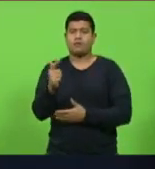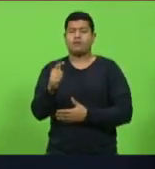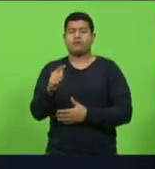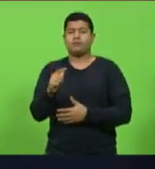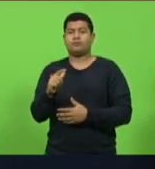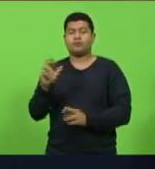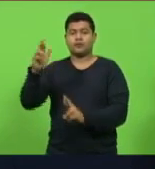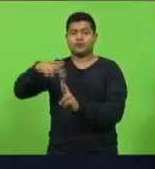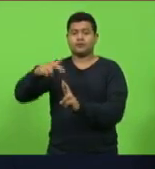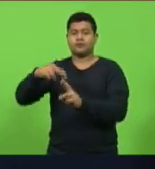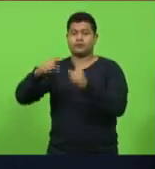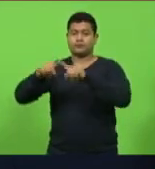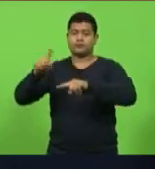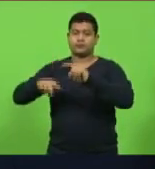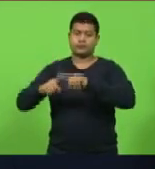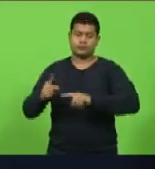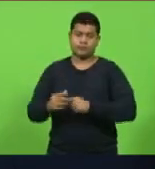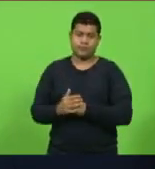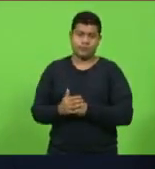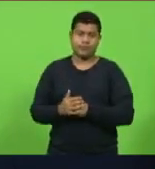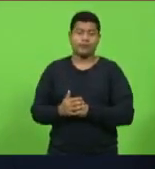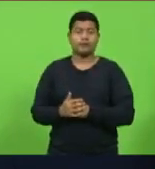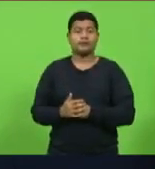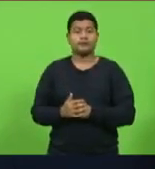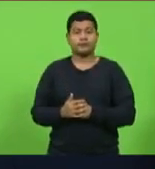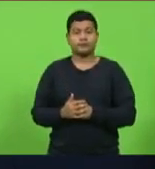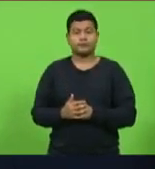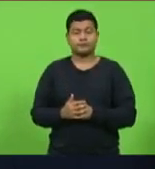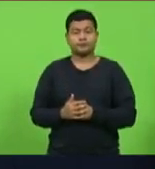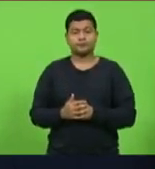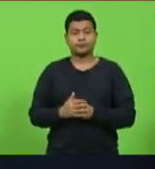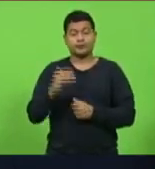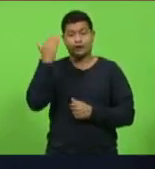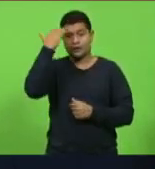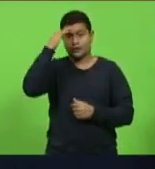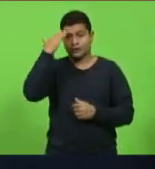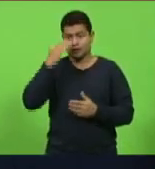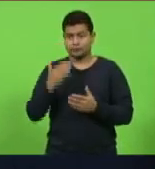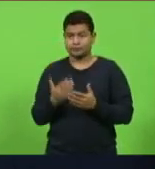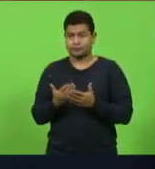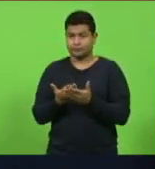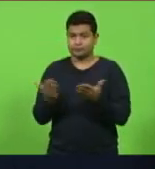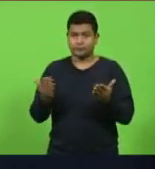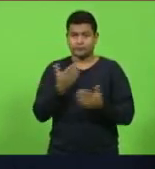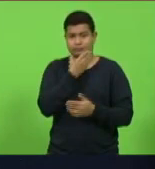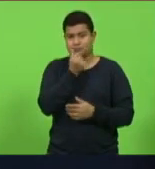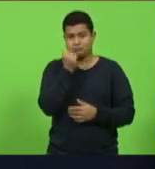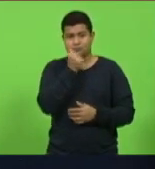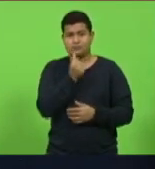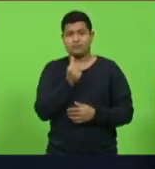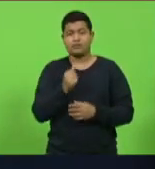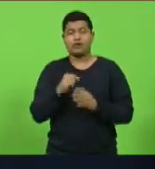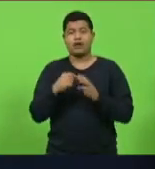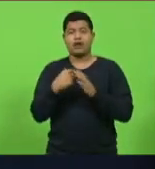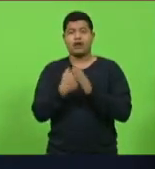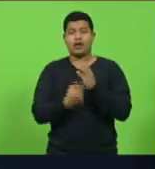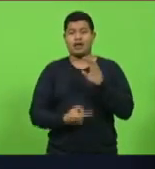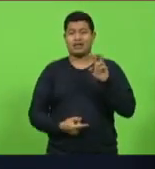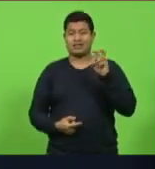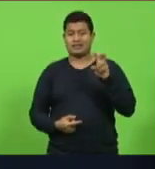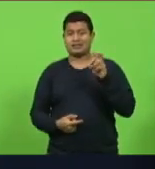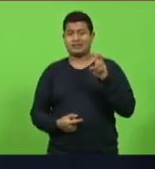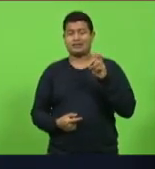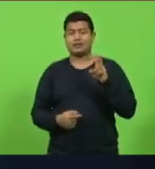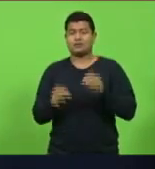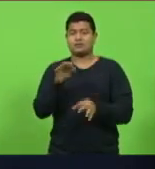equipamentos vejam bem Olá senhoras e senhores cinco instituições com